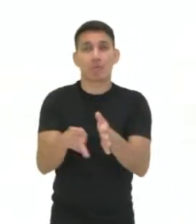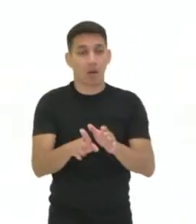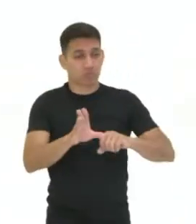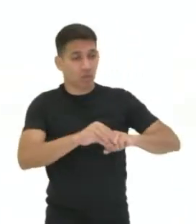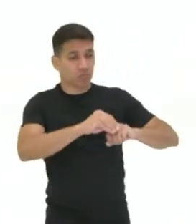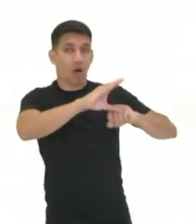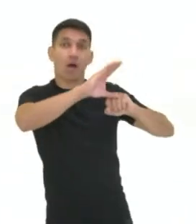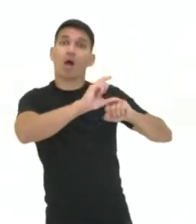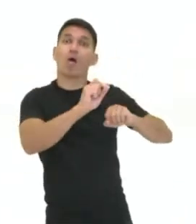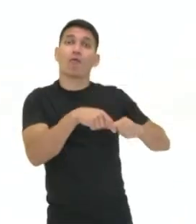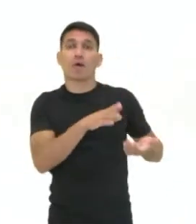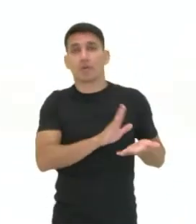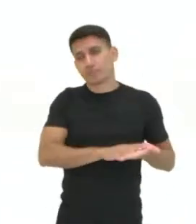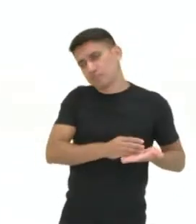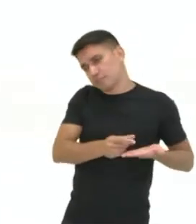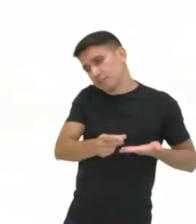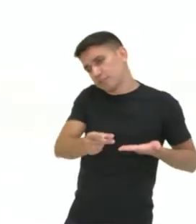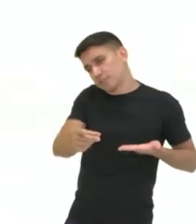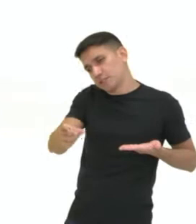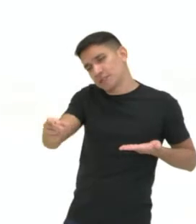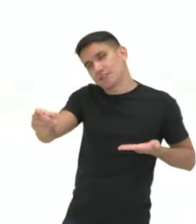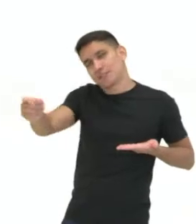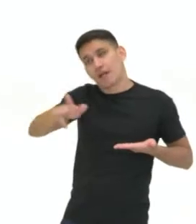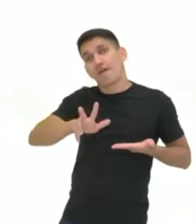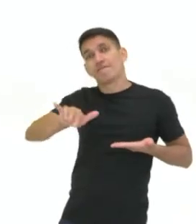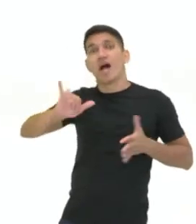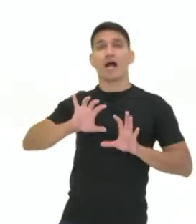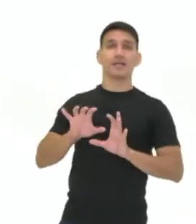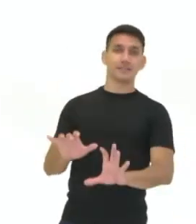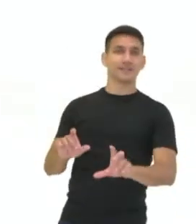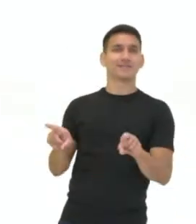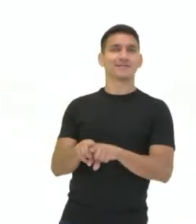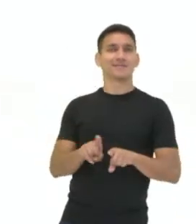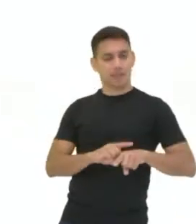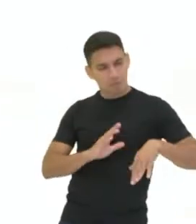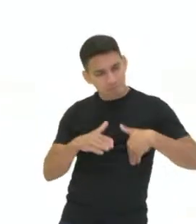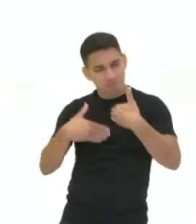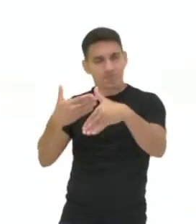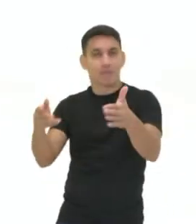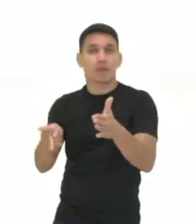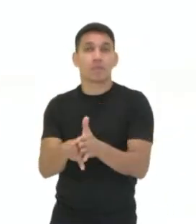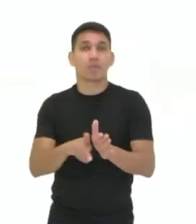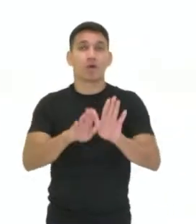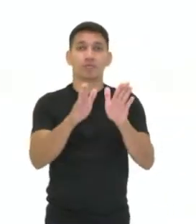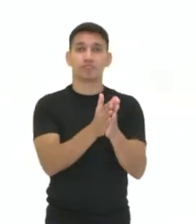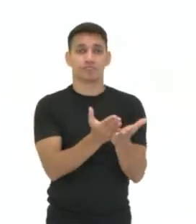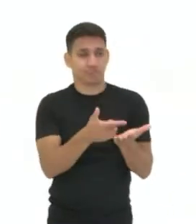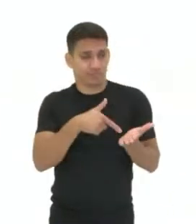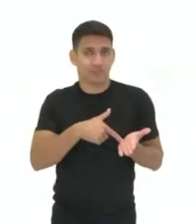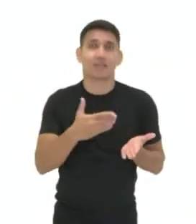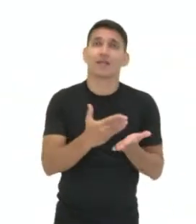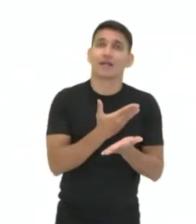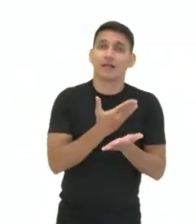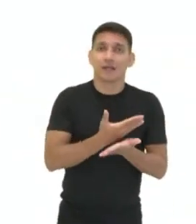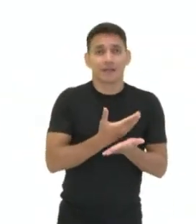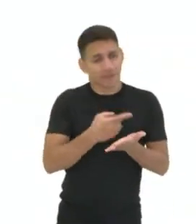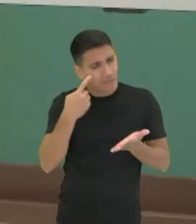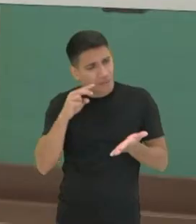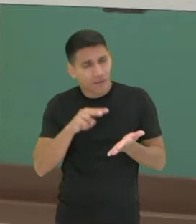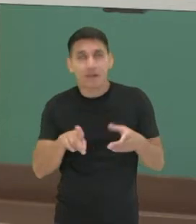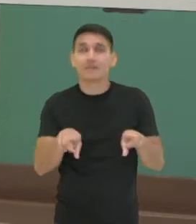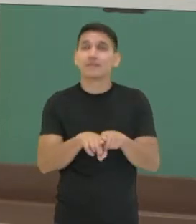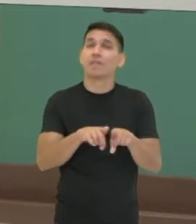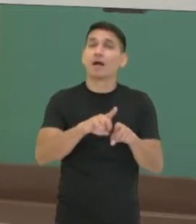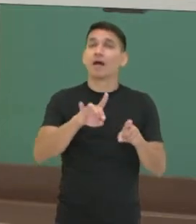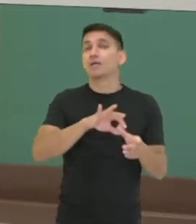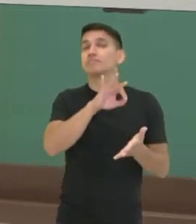que é transmitido oralmente e que acabou virando parte dos livros sagrados para as tradições que têm livro sagrado